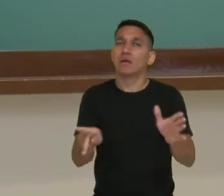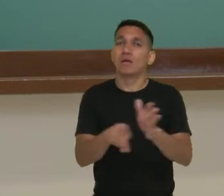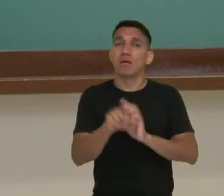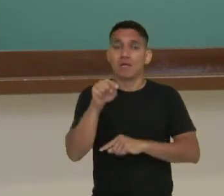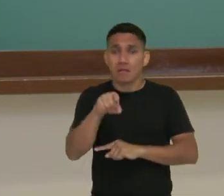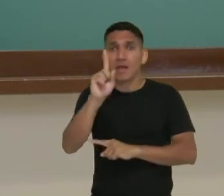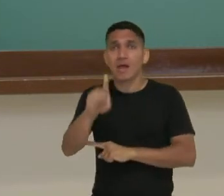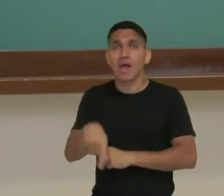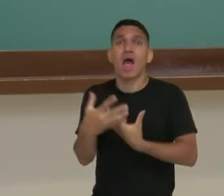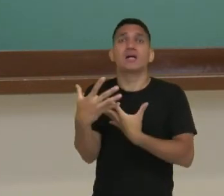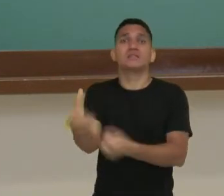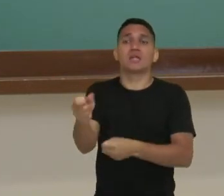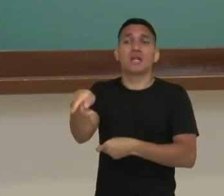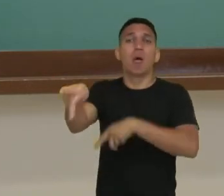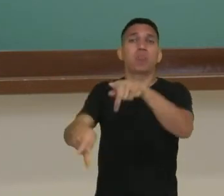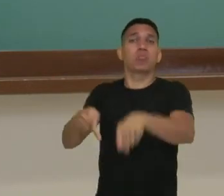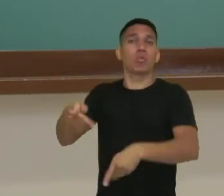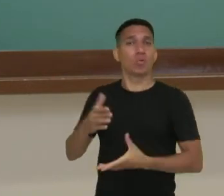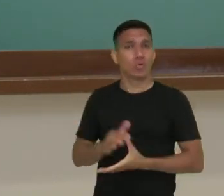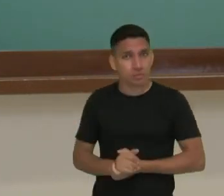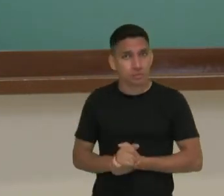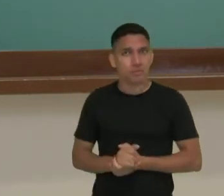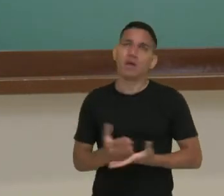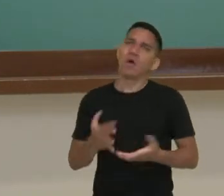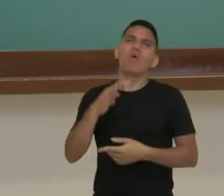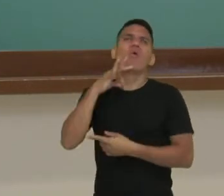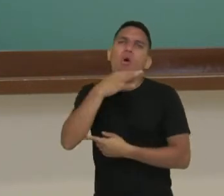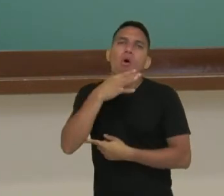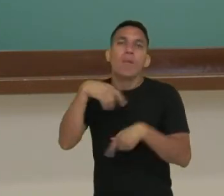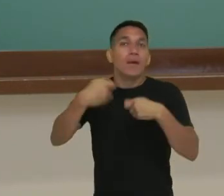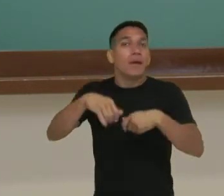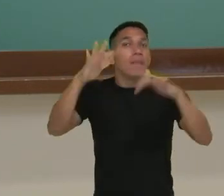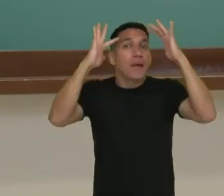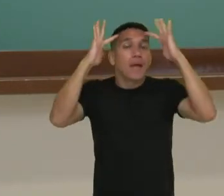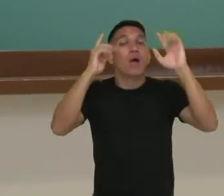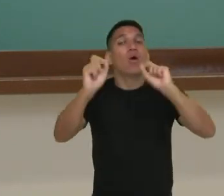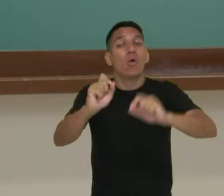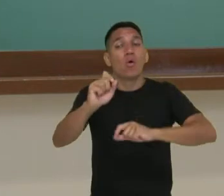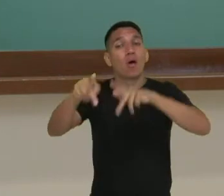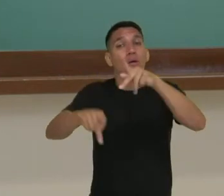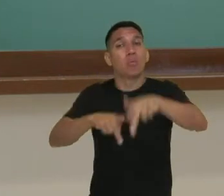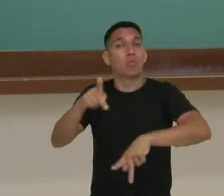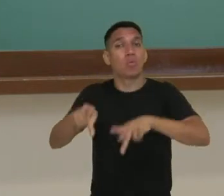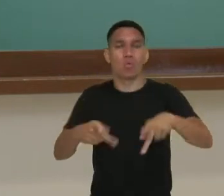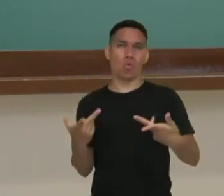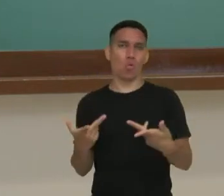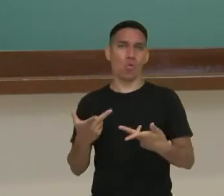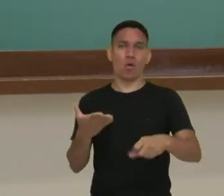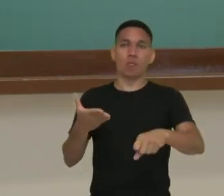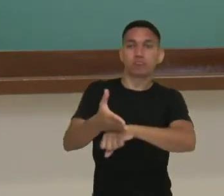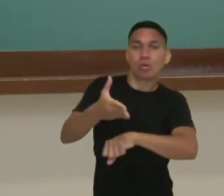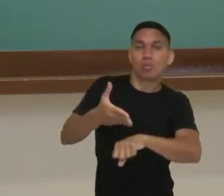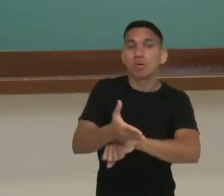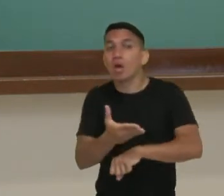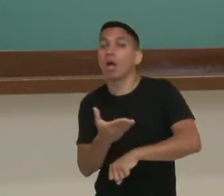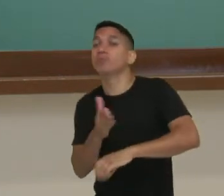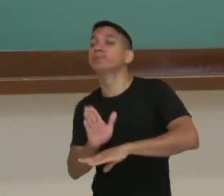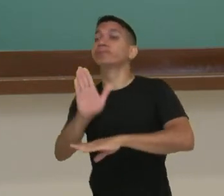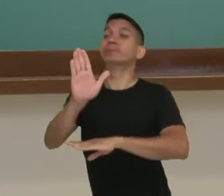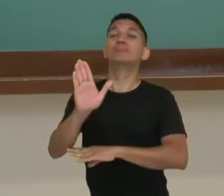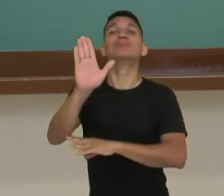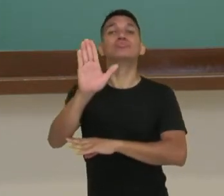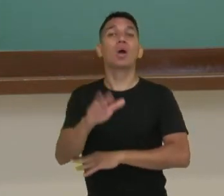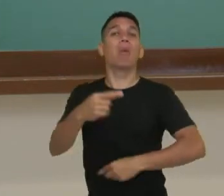aceitos pela população. Claro que a gente tem que pensar que naquele período a população não tinha uma grande participação política, apenas